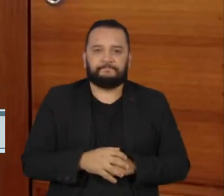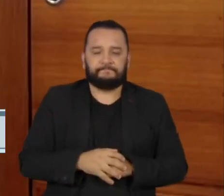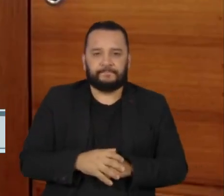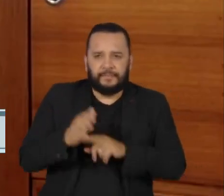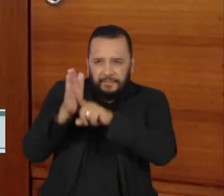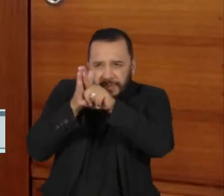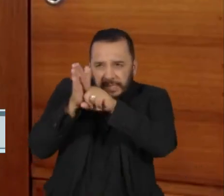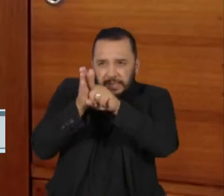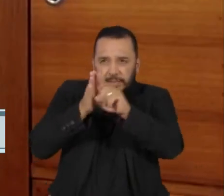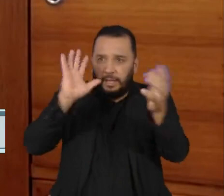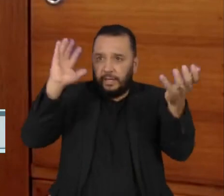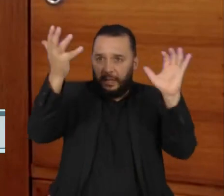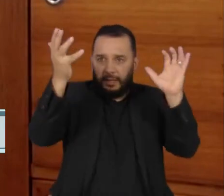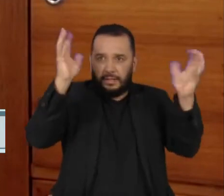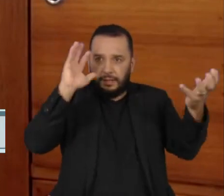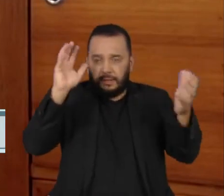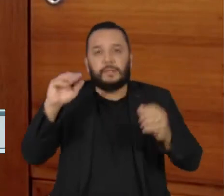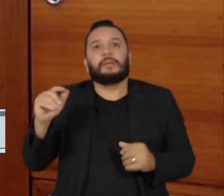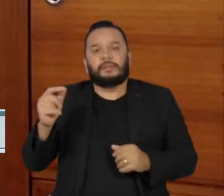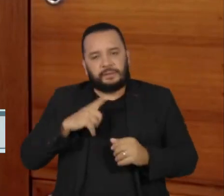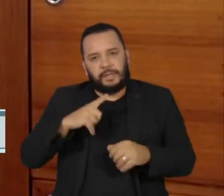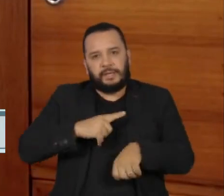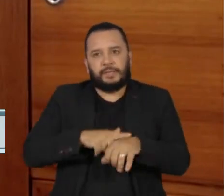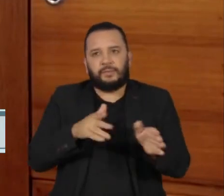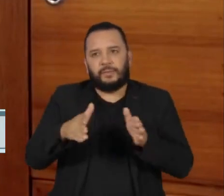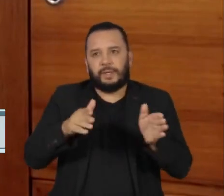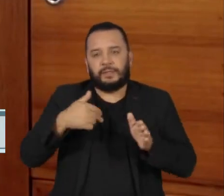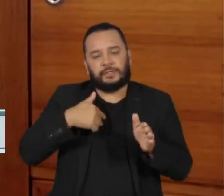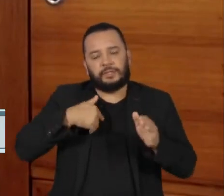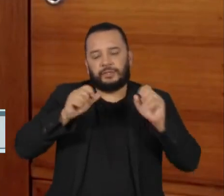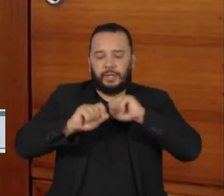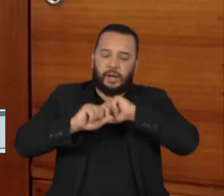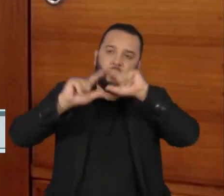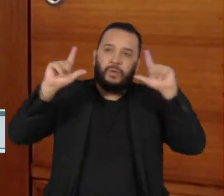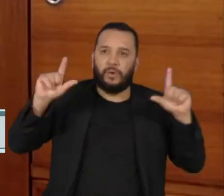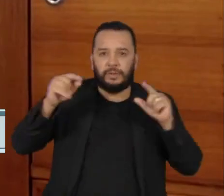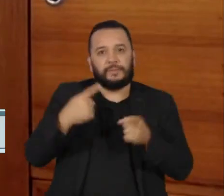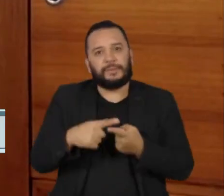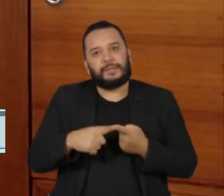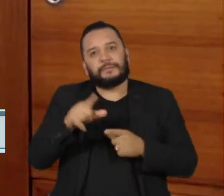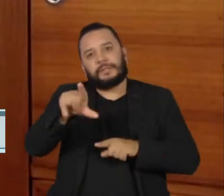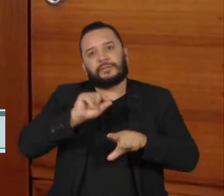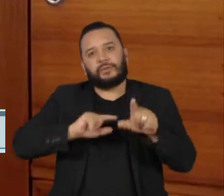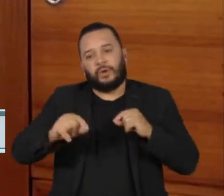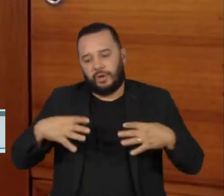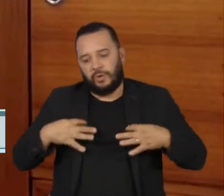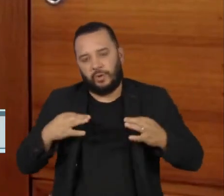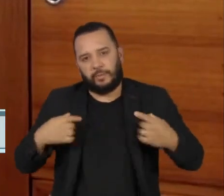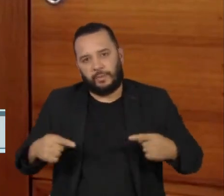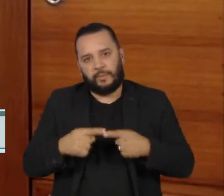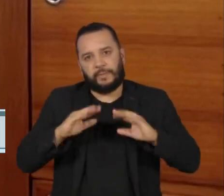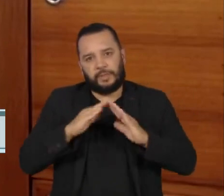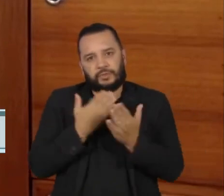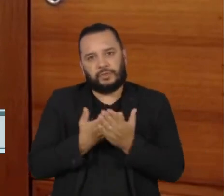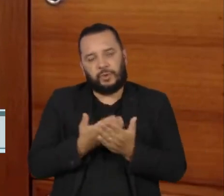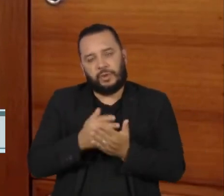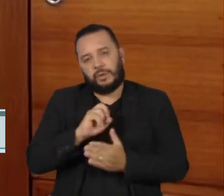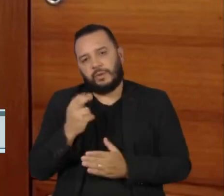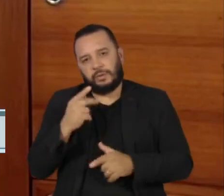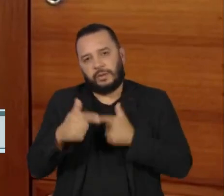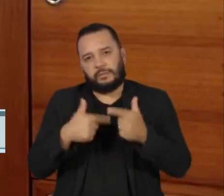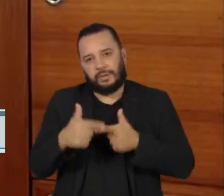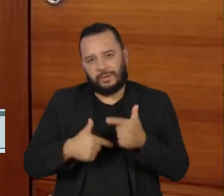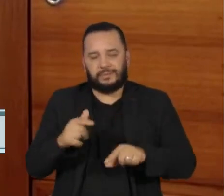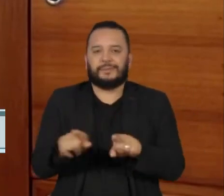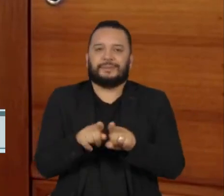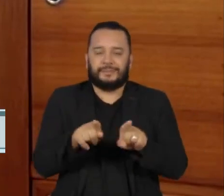presente desde o momento que a gente acorda, do qual escolhe a roupa para sair, para ir para a escola, para o trabalho, até